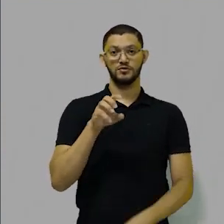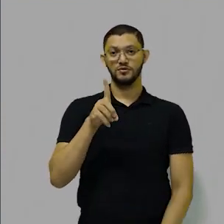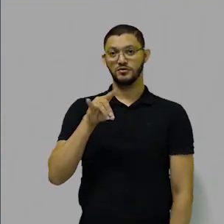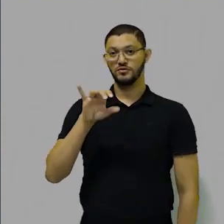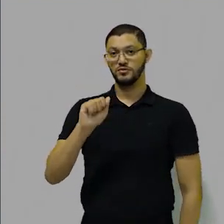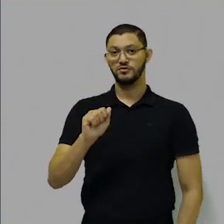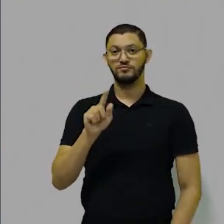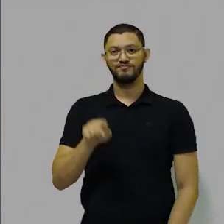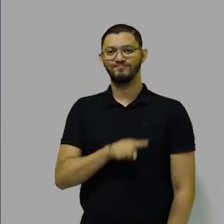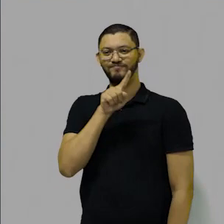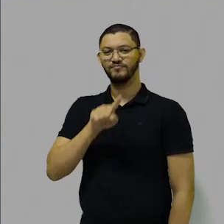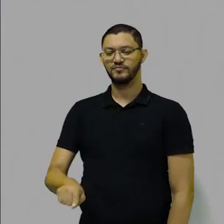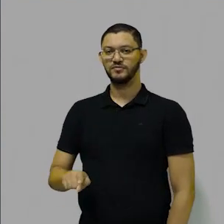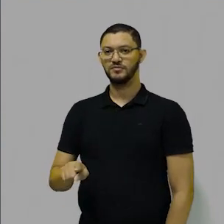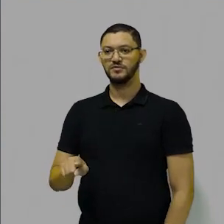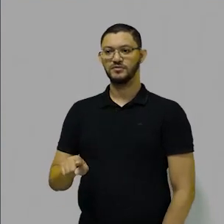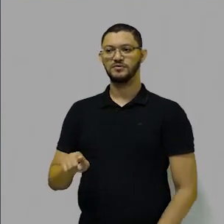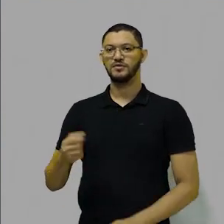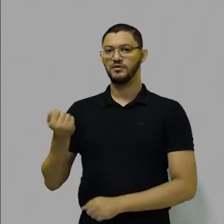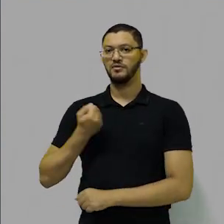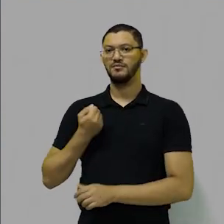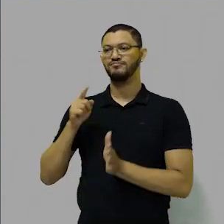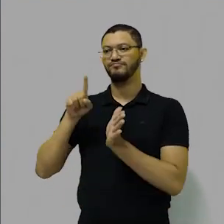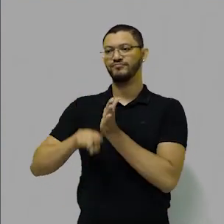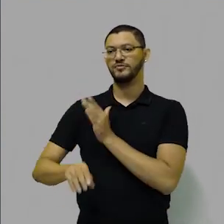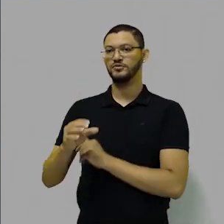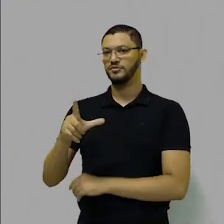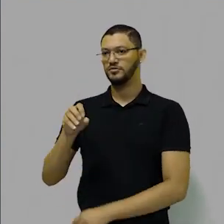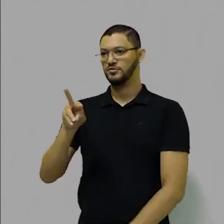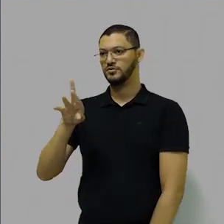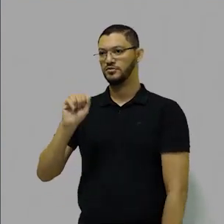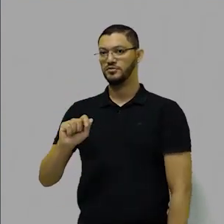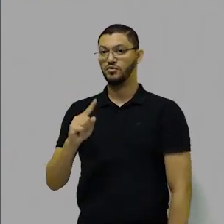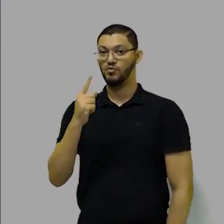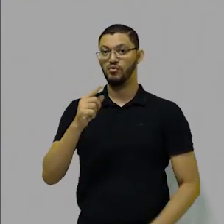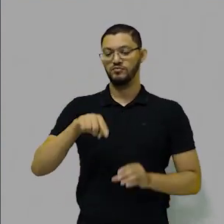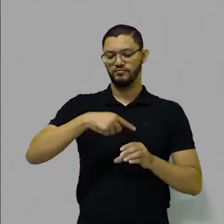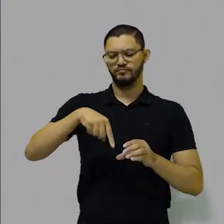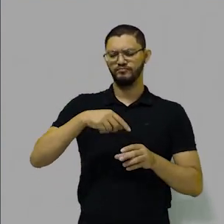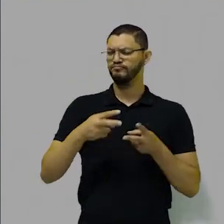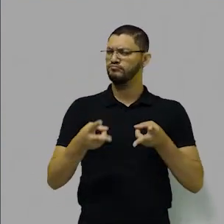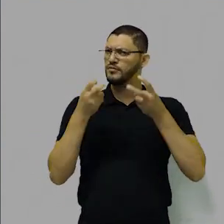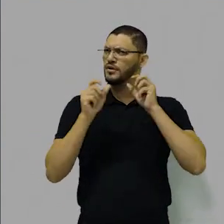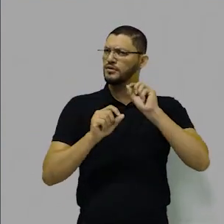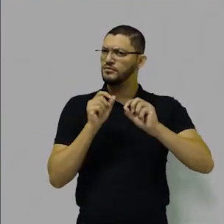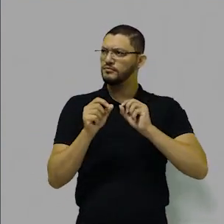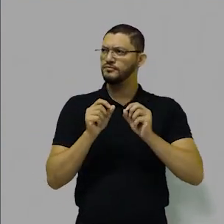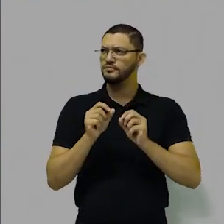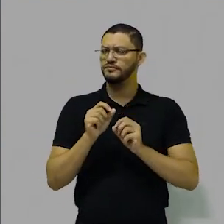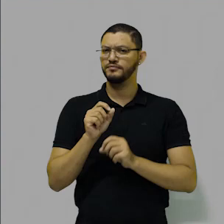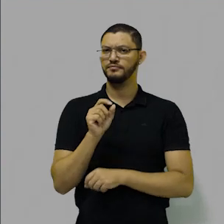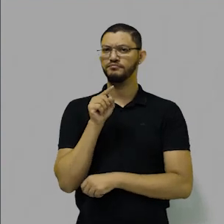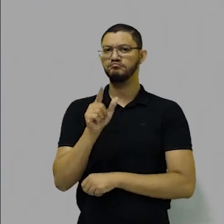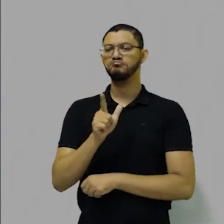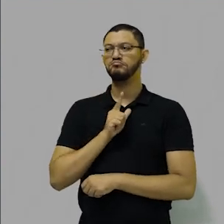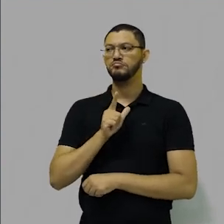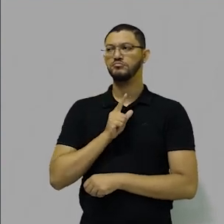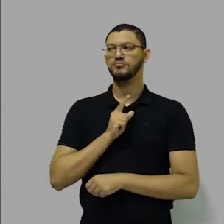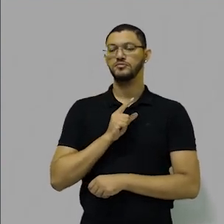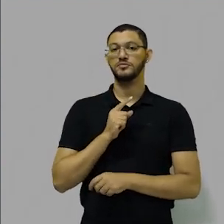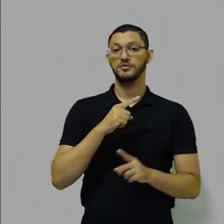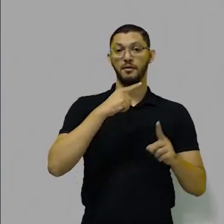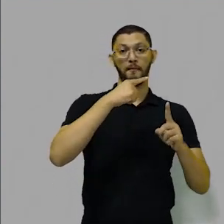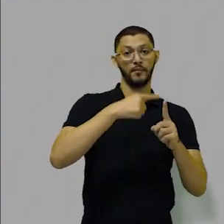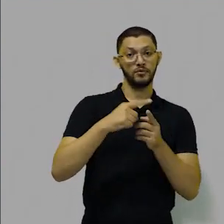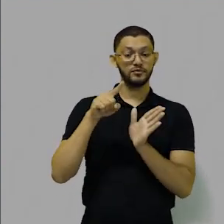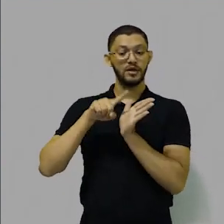ela é anulada pela carga negativa do cloro. Uma substância, olhando assim, se eu olhar uma substância, eu tenho as cargas